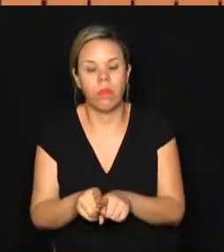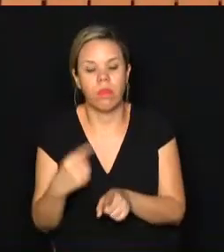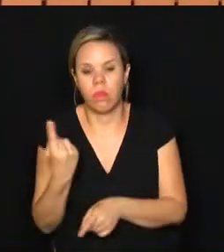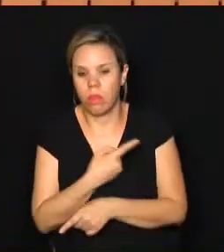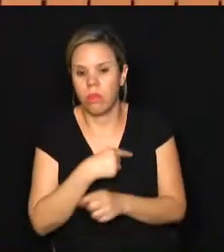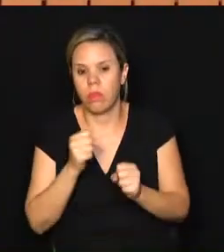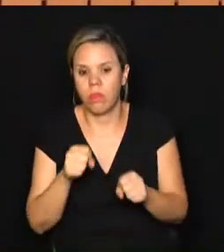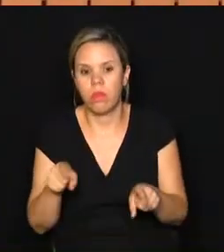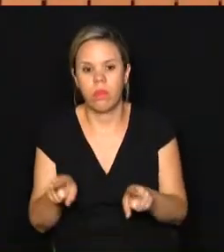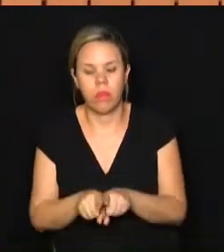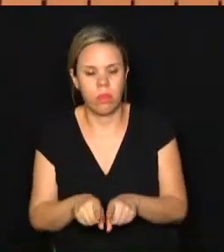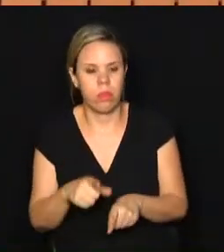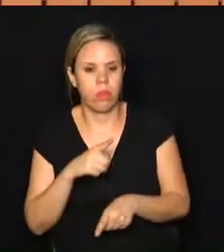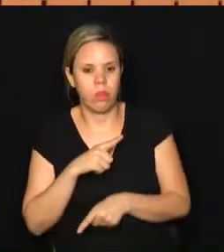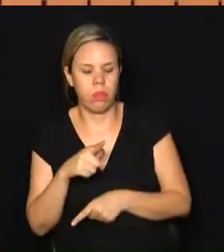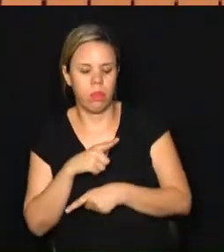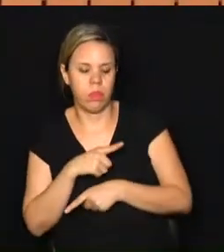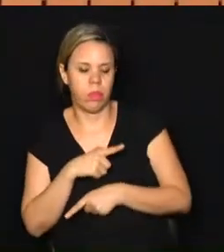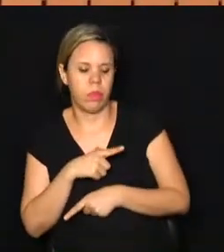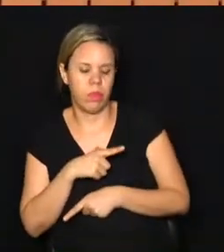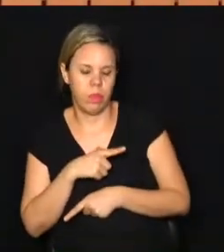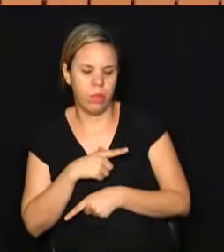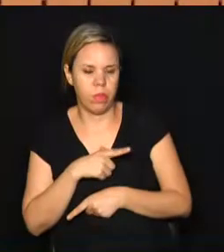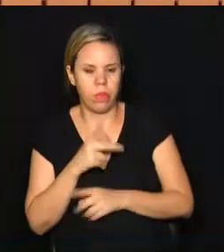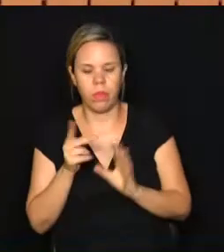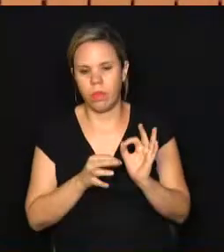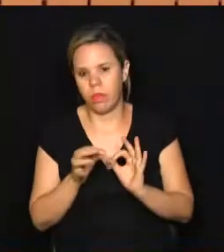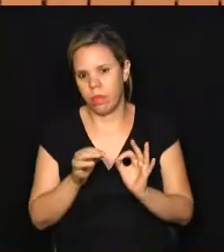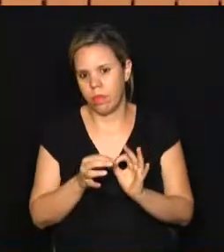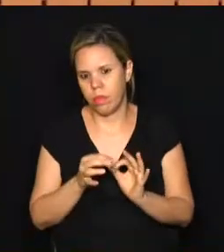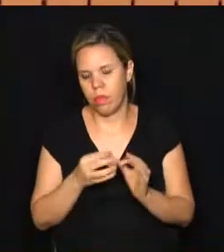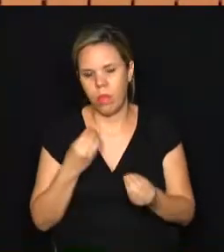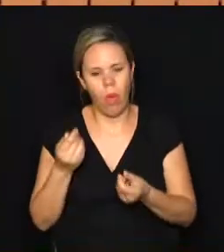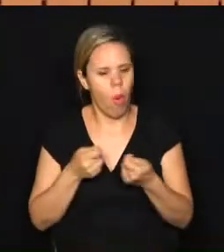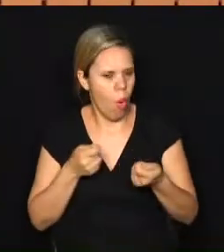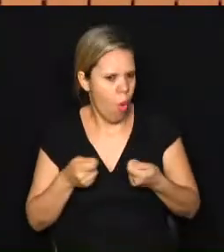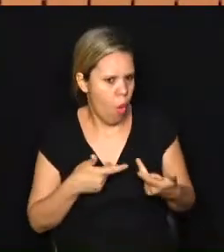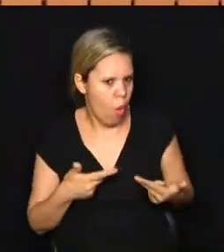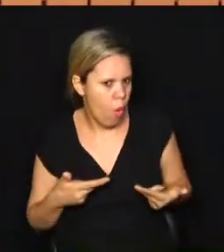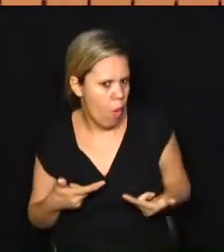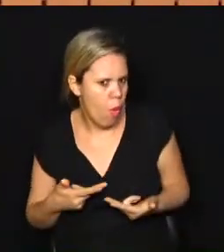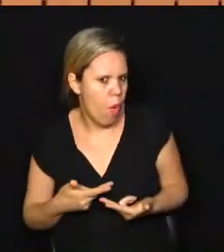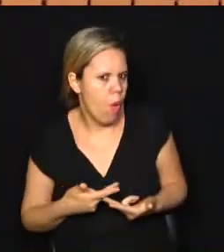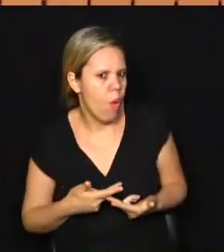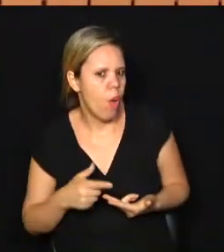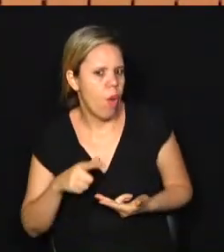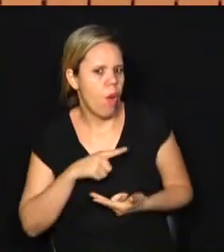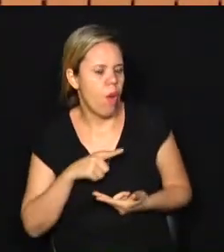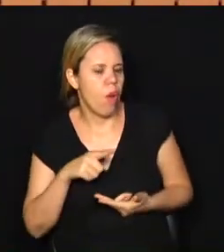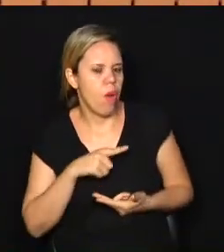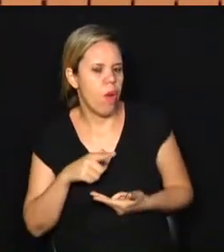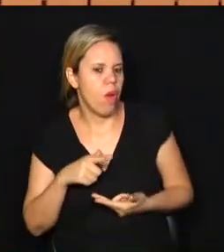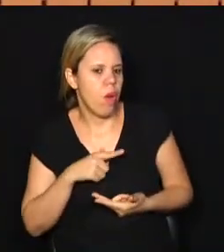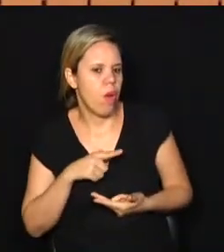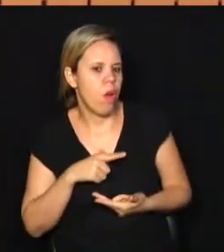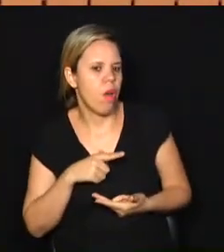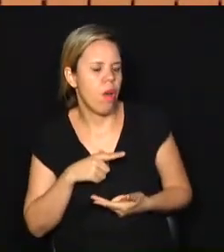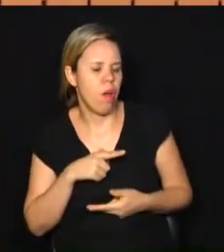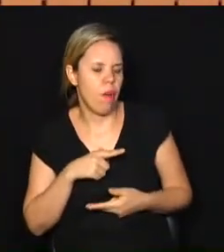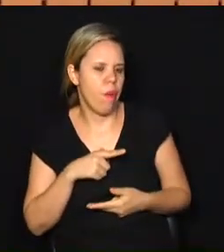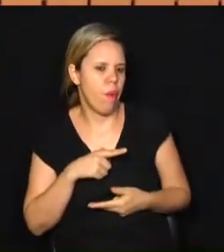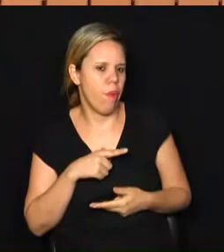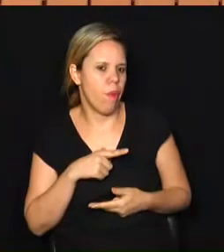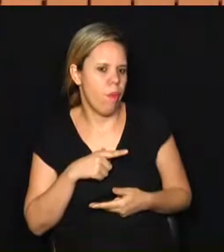possa ter, precisa ter um plano aí de como lidar e como, né, ter